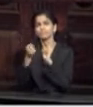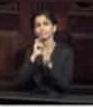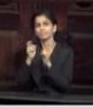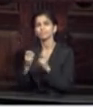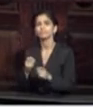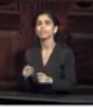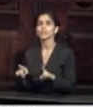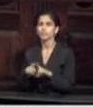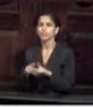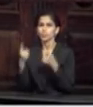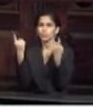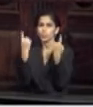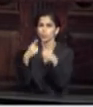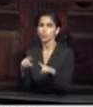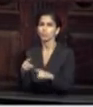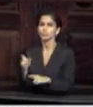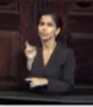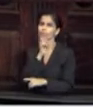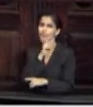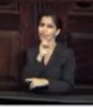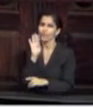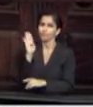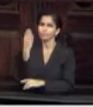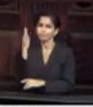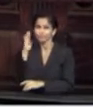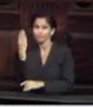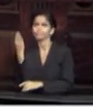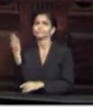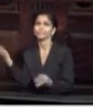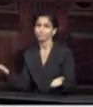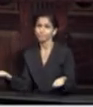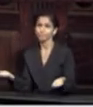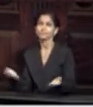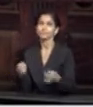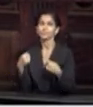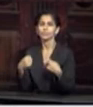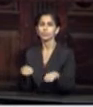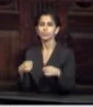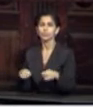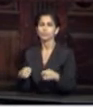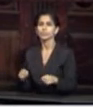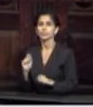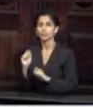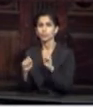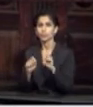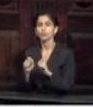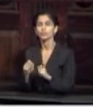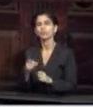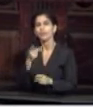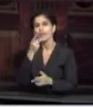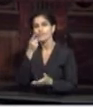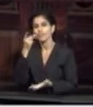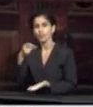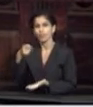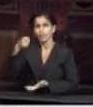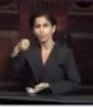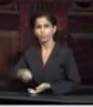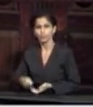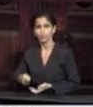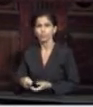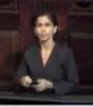a hipocrisia. E se combate hipocrisia, muitas das vezes sim, com a fala mais dura,